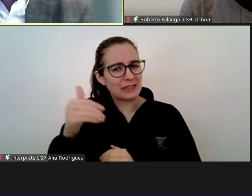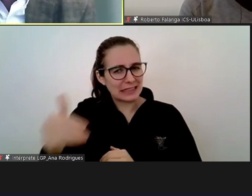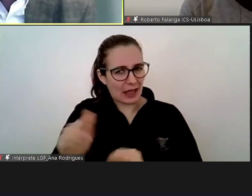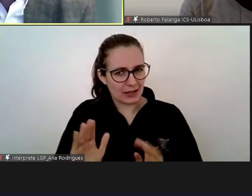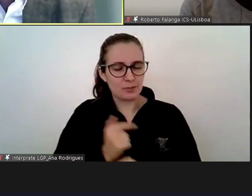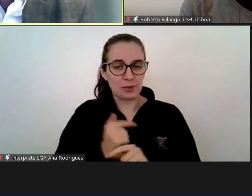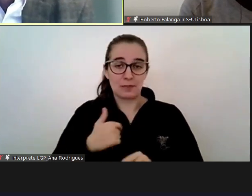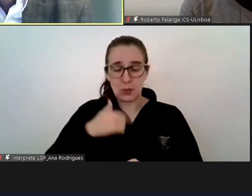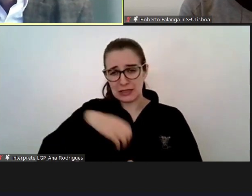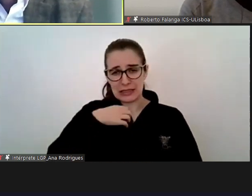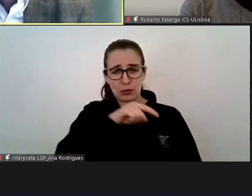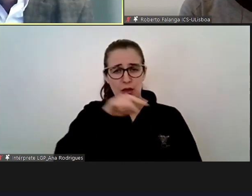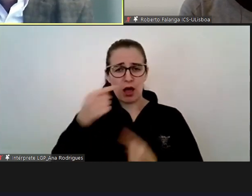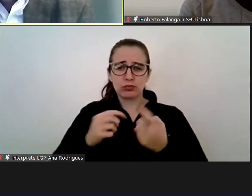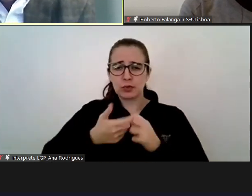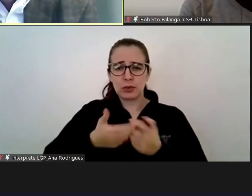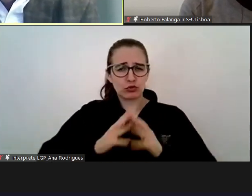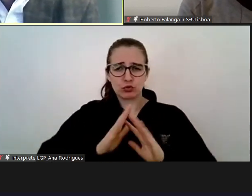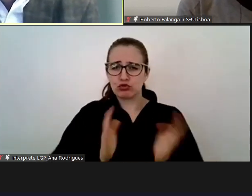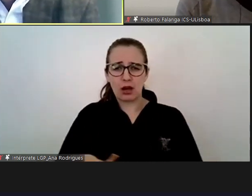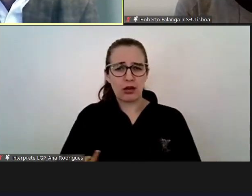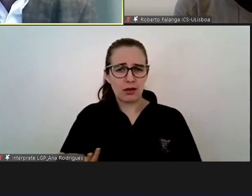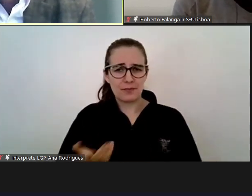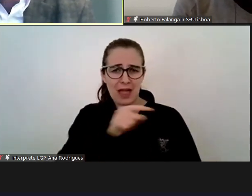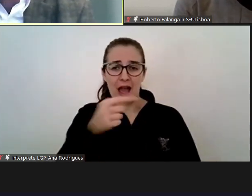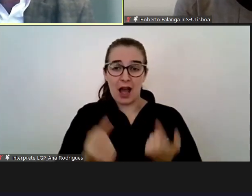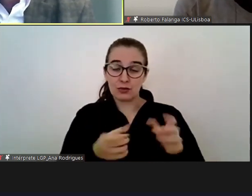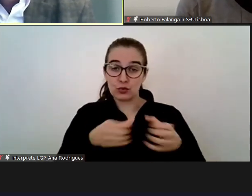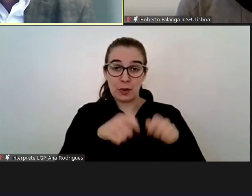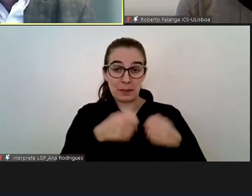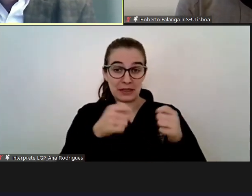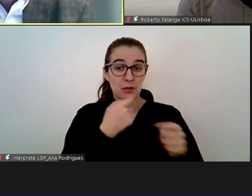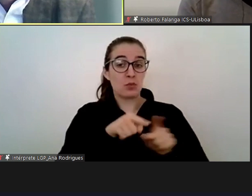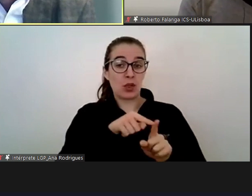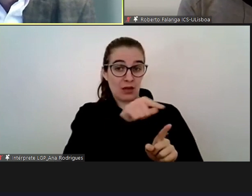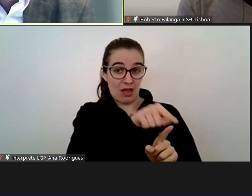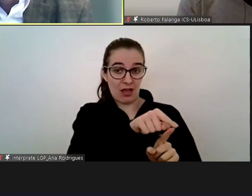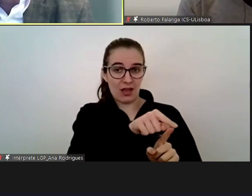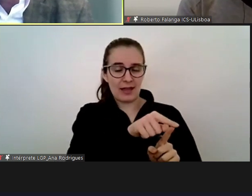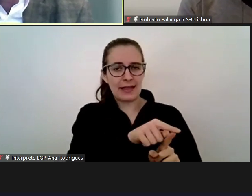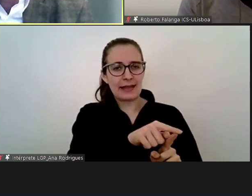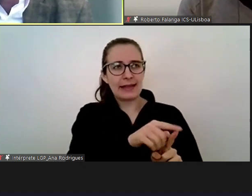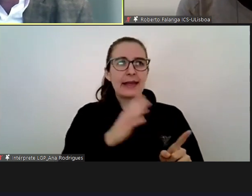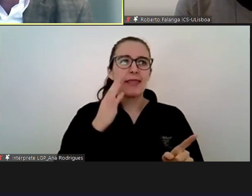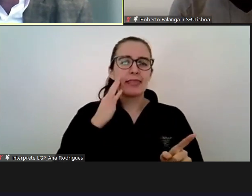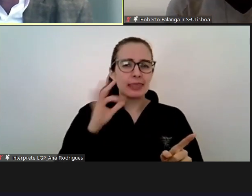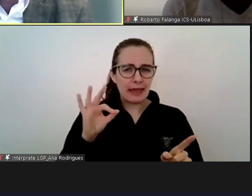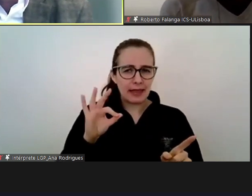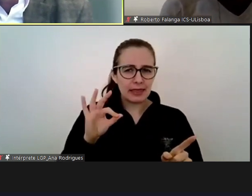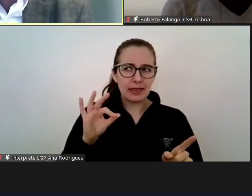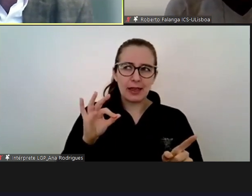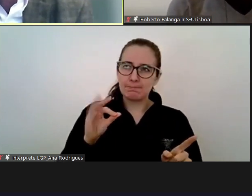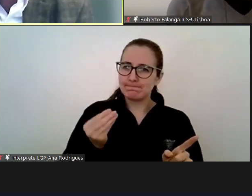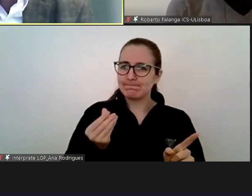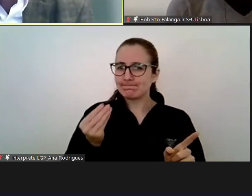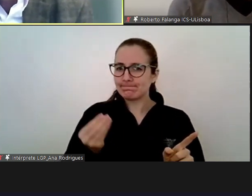problemas estruturais, porque eu acho que há partidos políticos em Portugal que tentam responder a